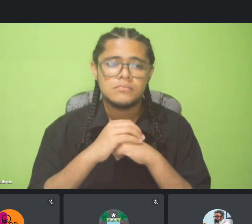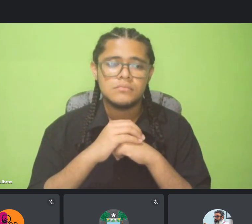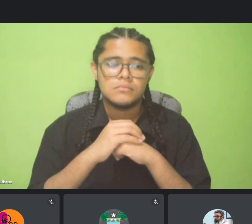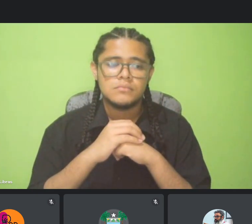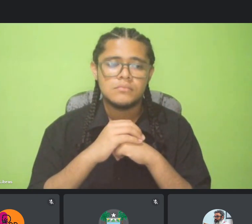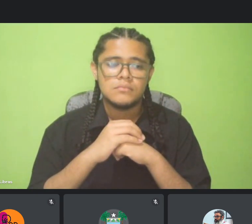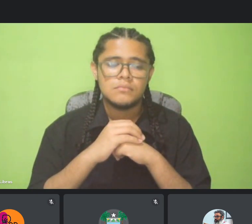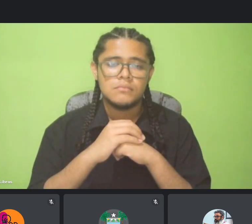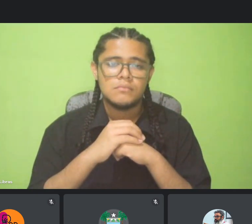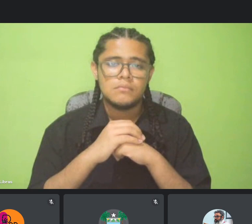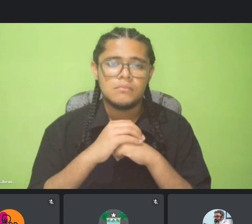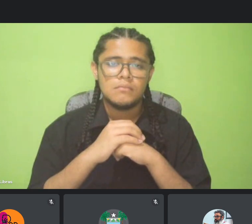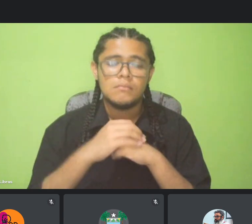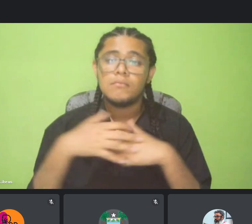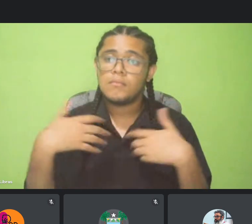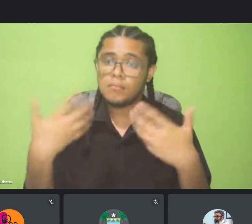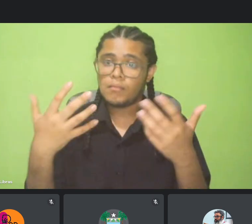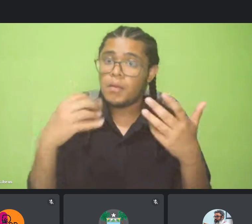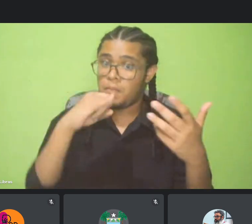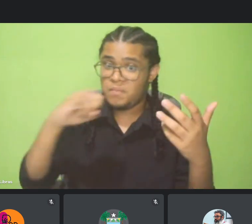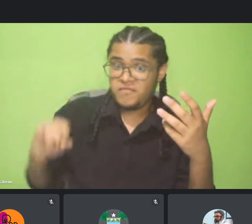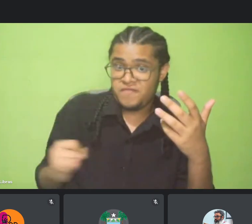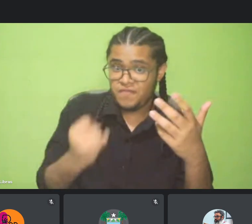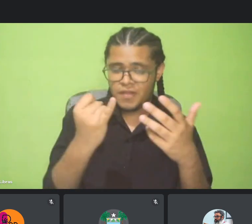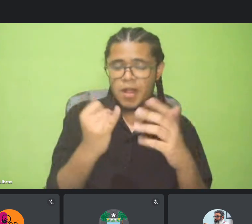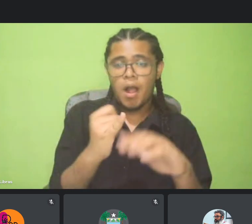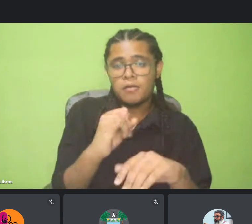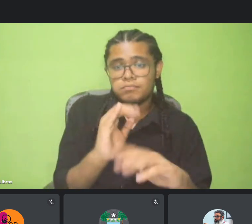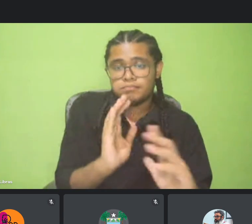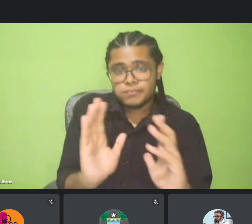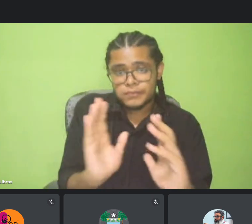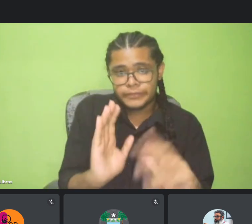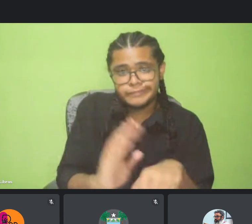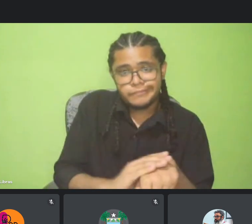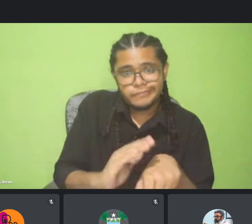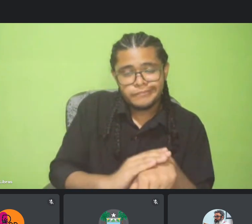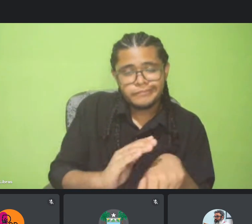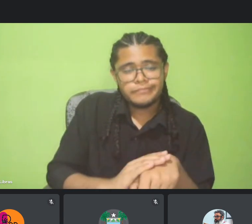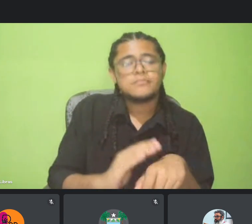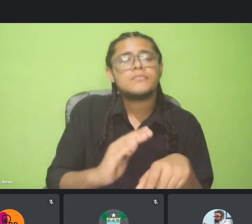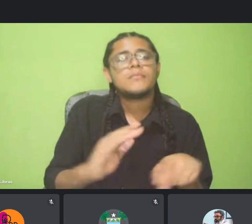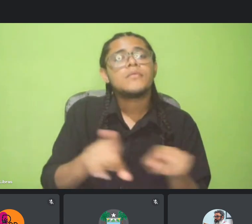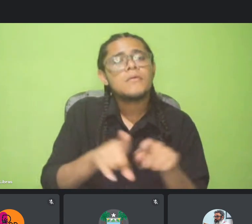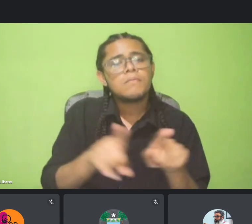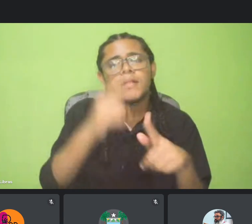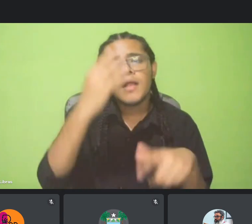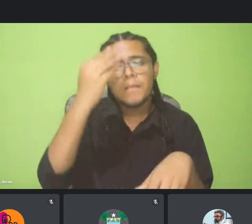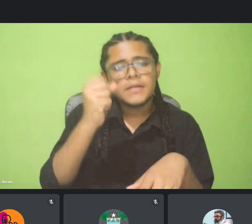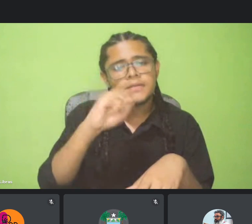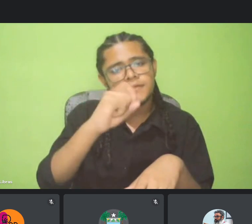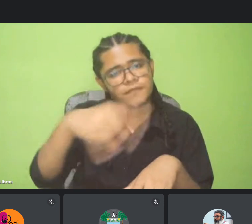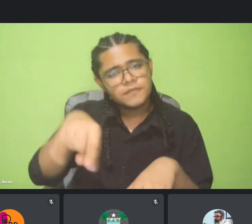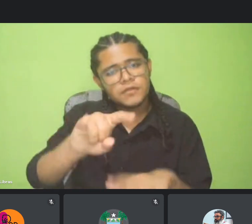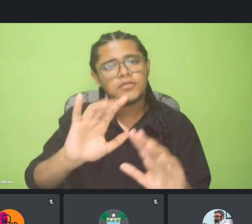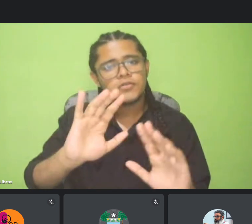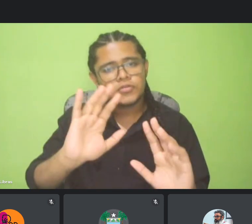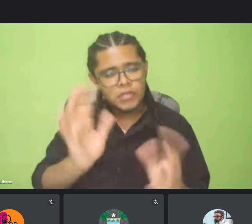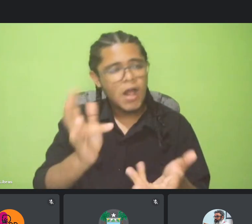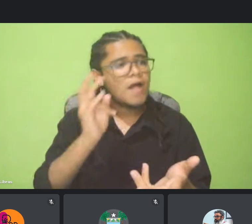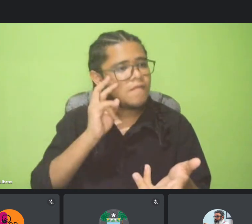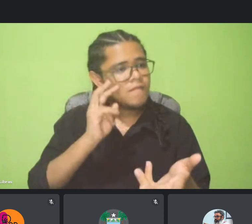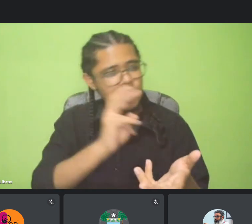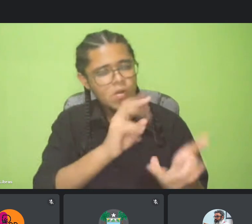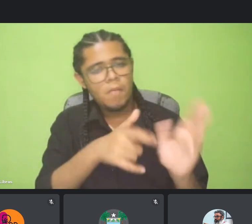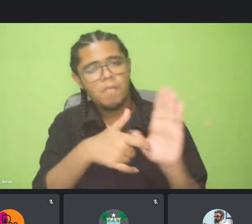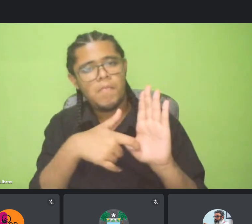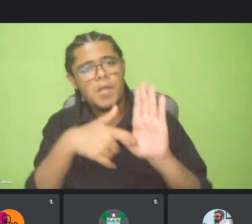Bom, vamos aproveitar até esse momento para escutar, inclusive, saber de vocês, se vocês já viram alguma apresentação da Paula Gustava, eu sei que rompou sim.